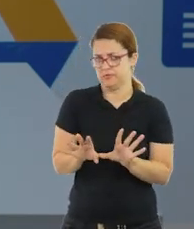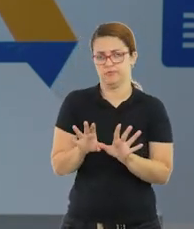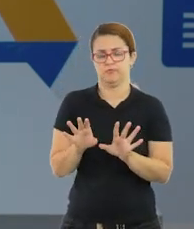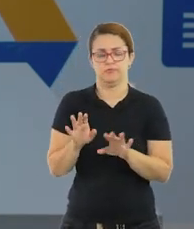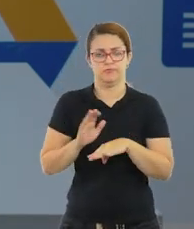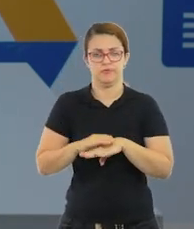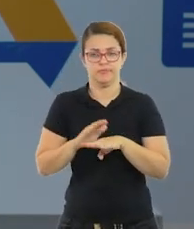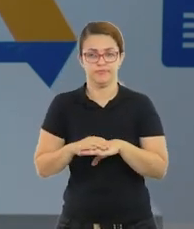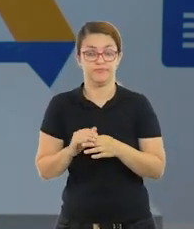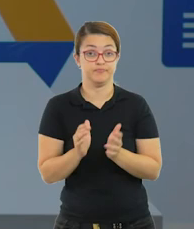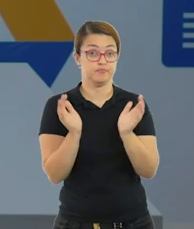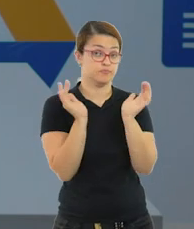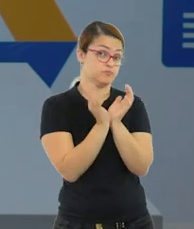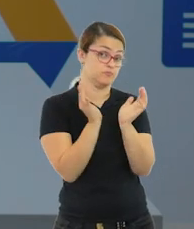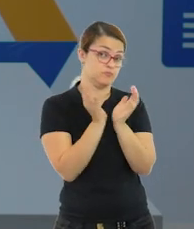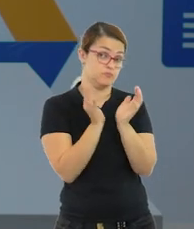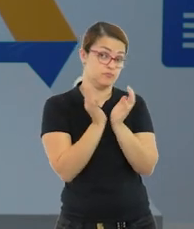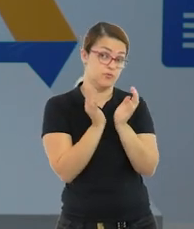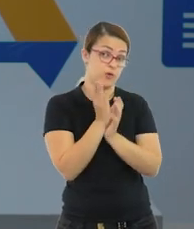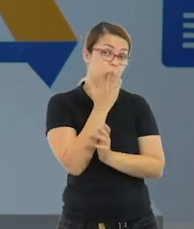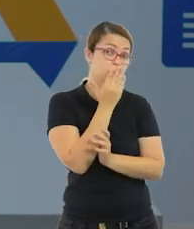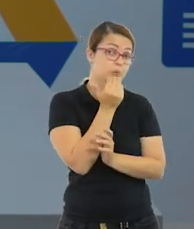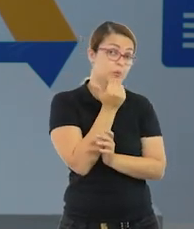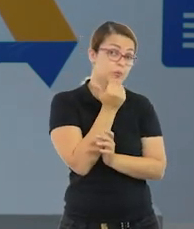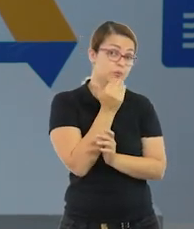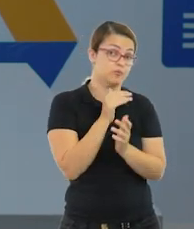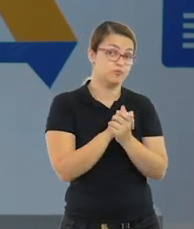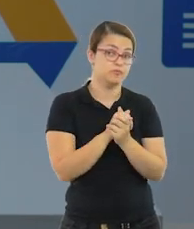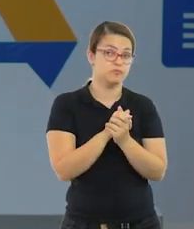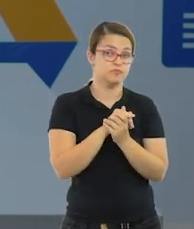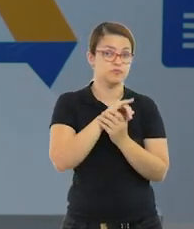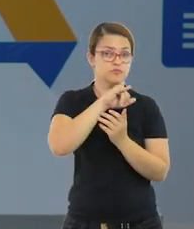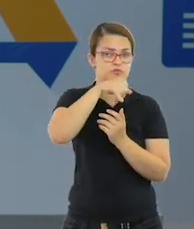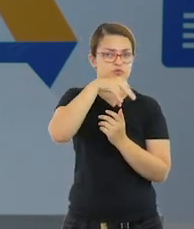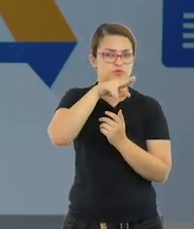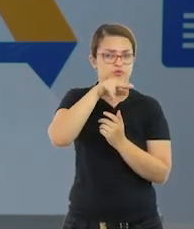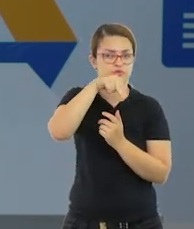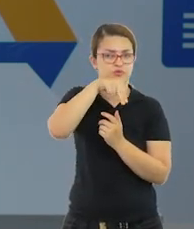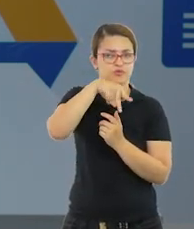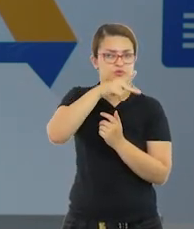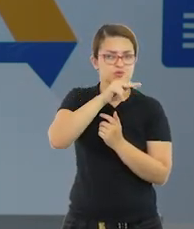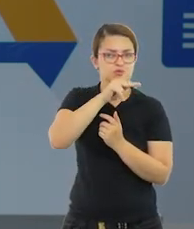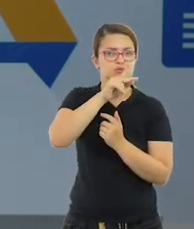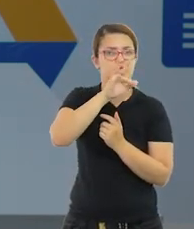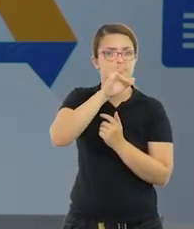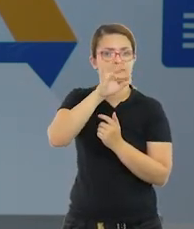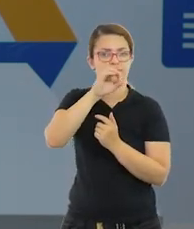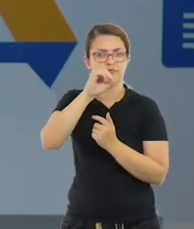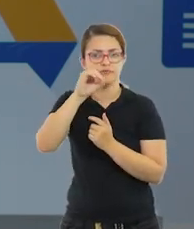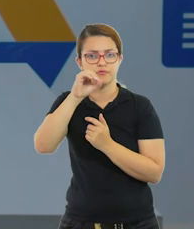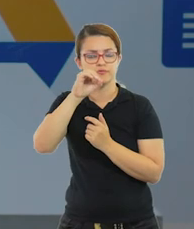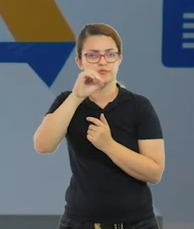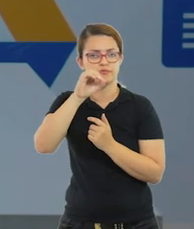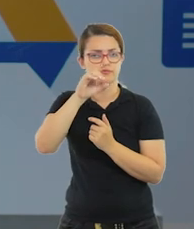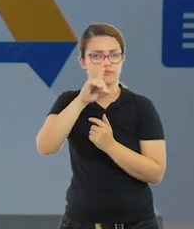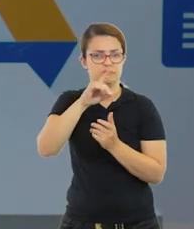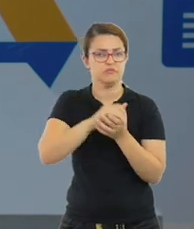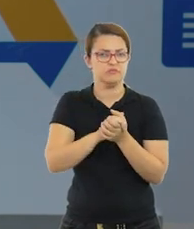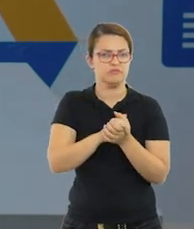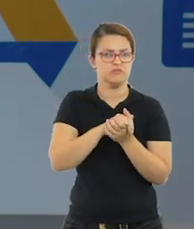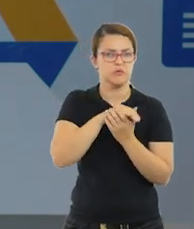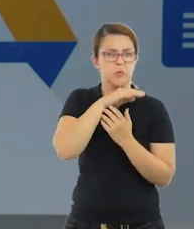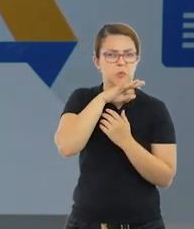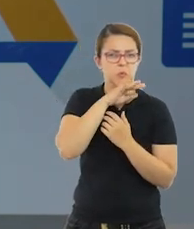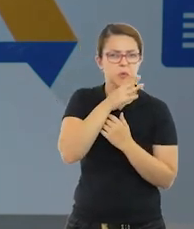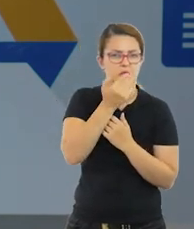vontade. Vocês vão separar num grupo as comidas junk food, que é junk food? As comidas não saudáveis e